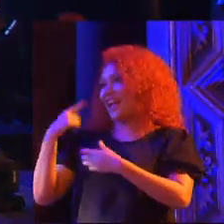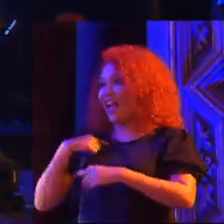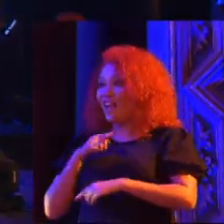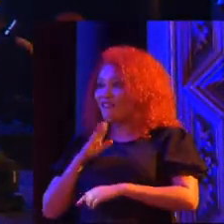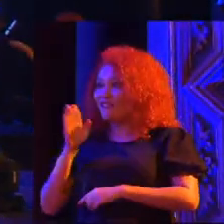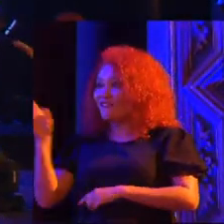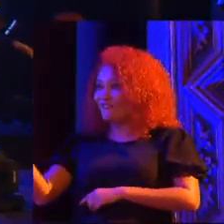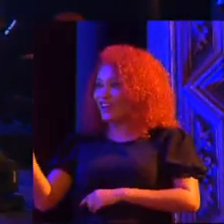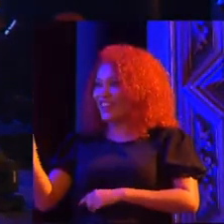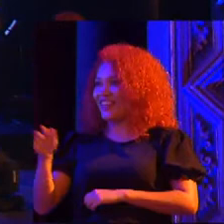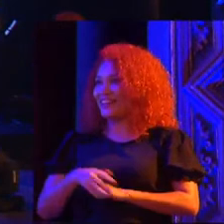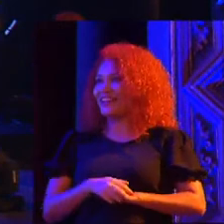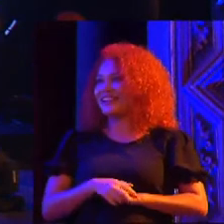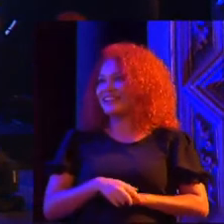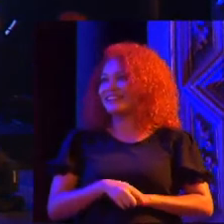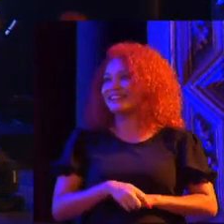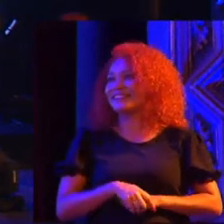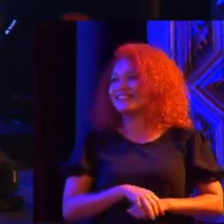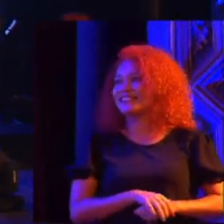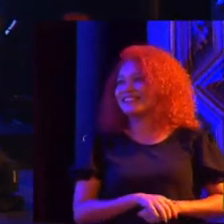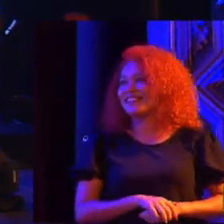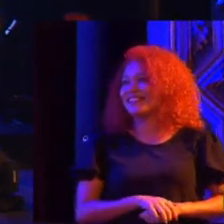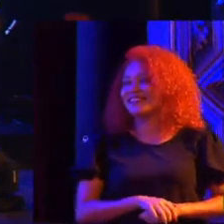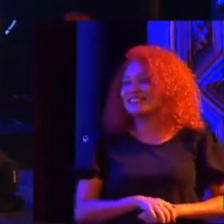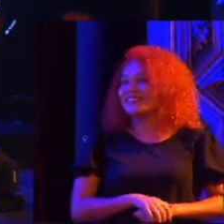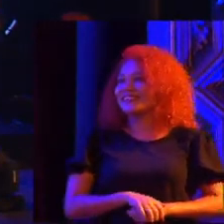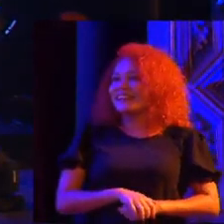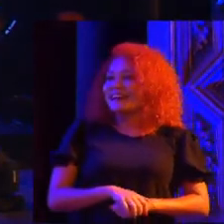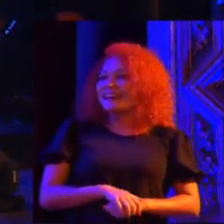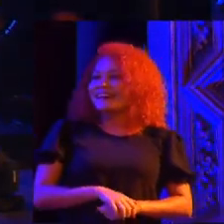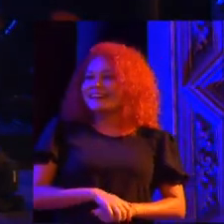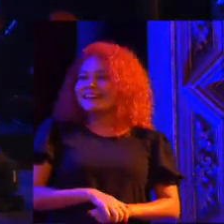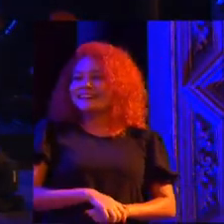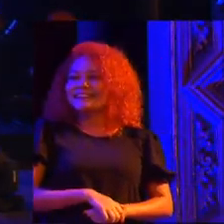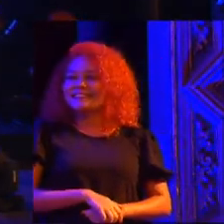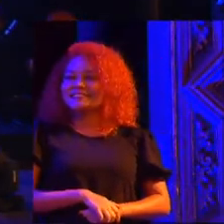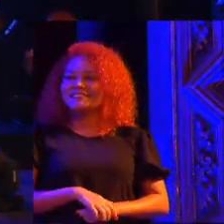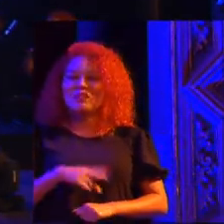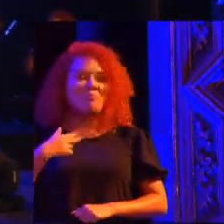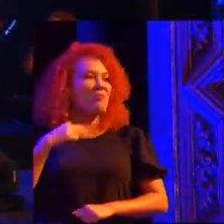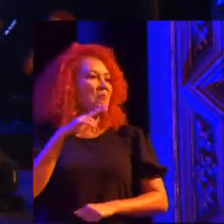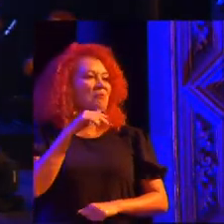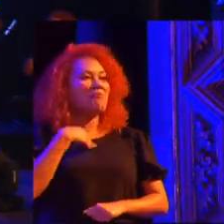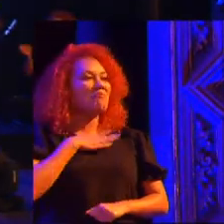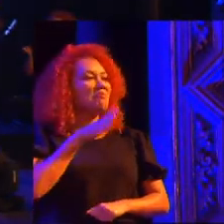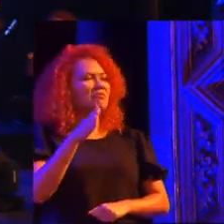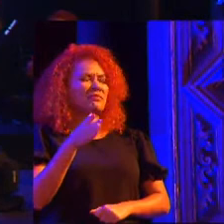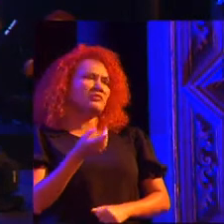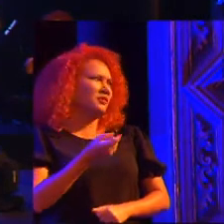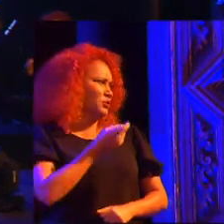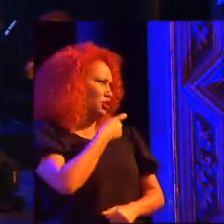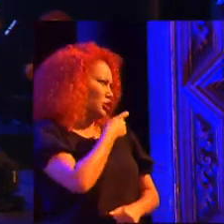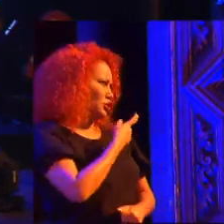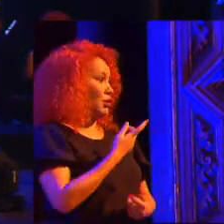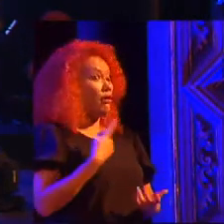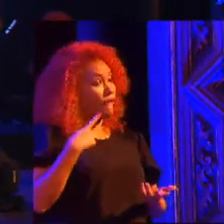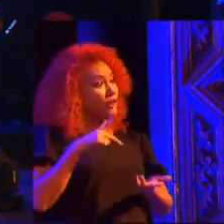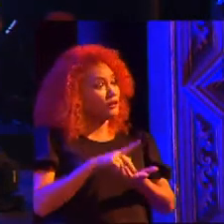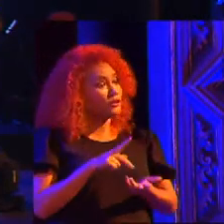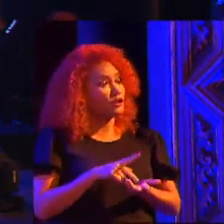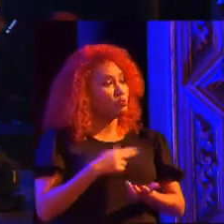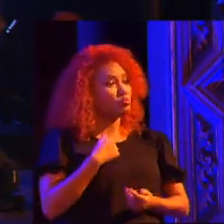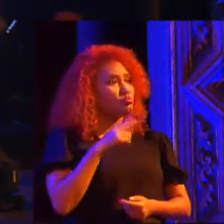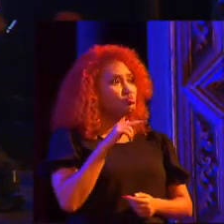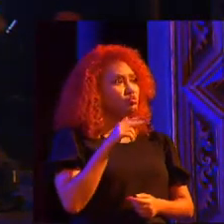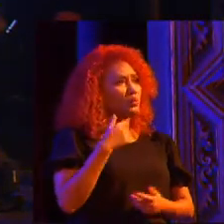na aparelhagem. Gente, vai, eu mesmo? Não conheço. Nunca fui numa aparelhagem. Mentira. É verdade. Eu quero